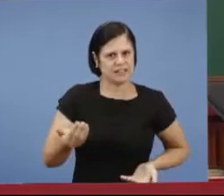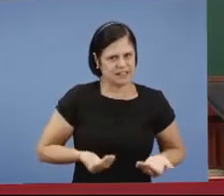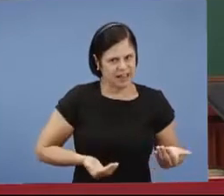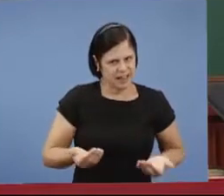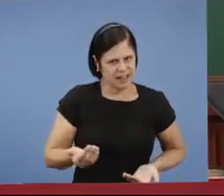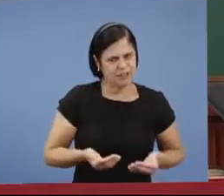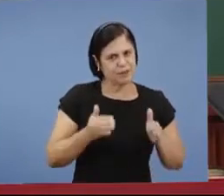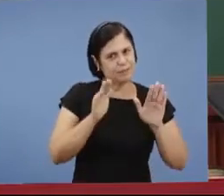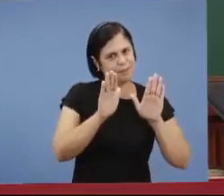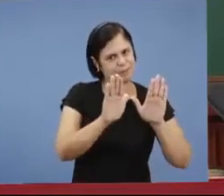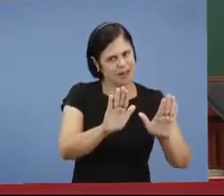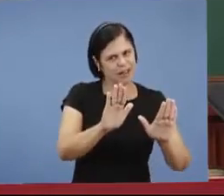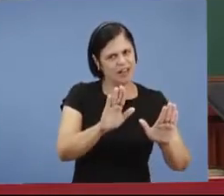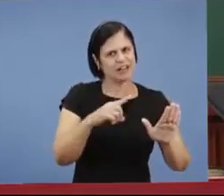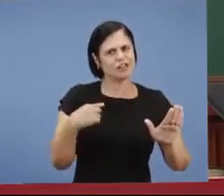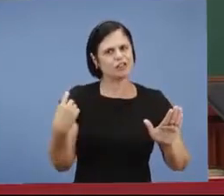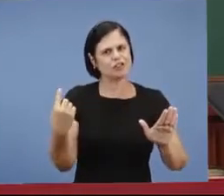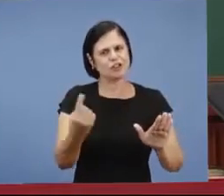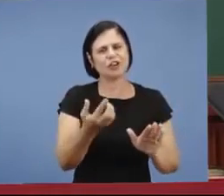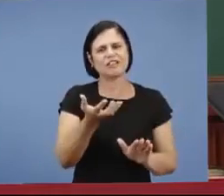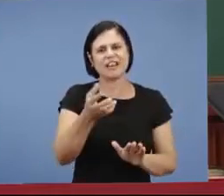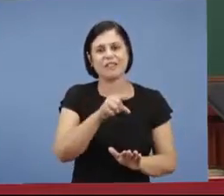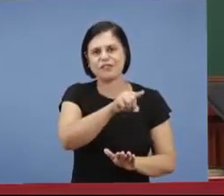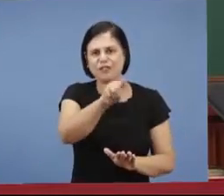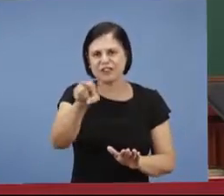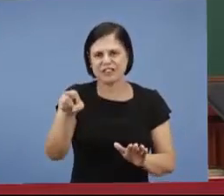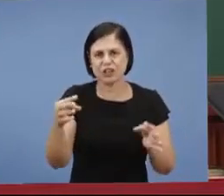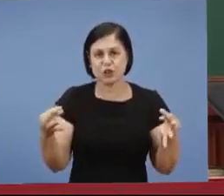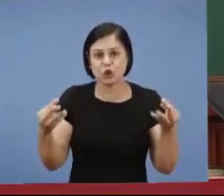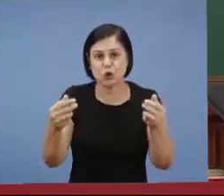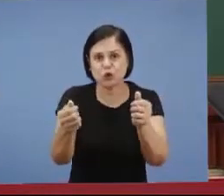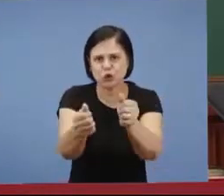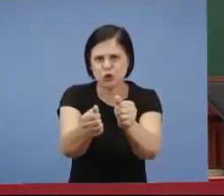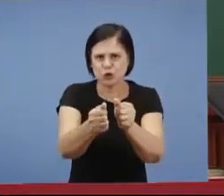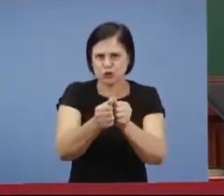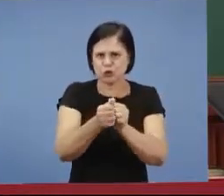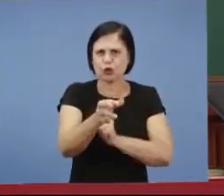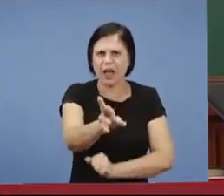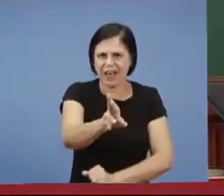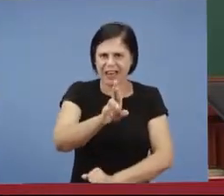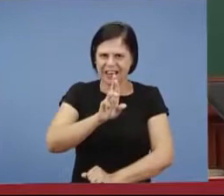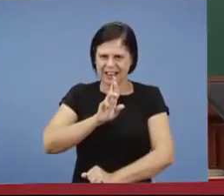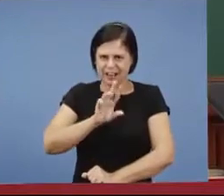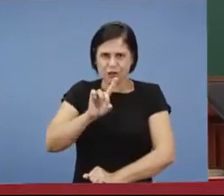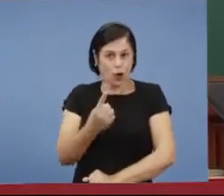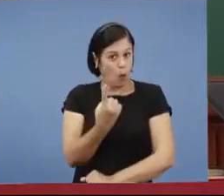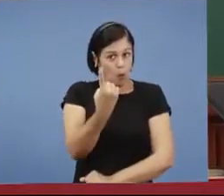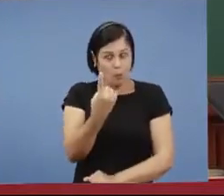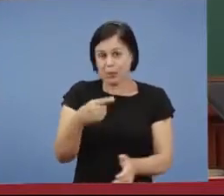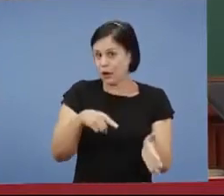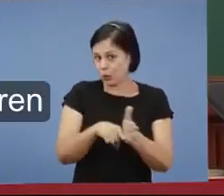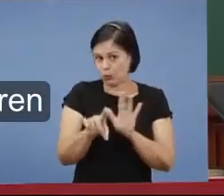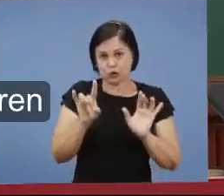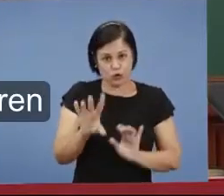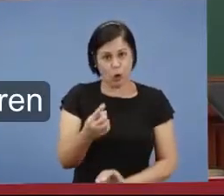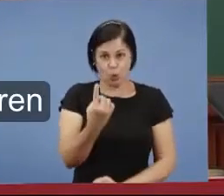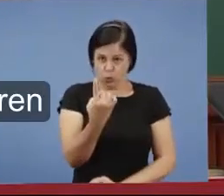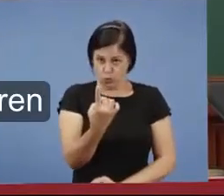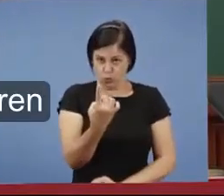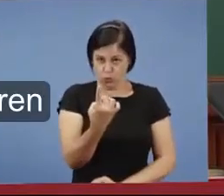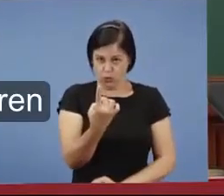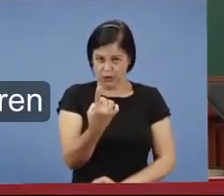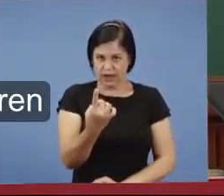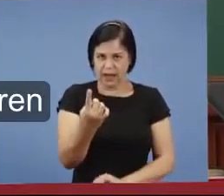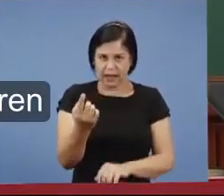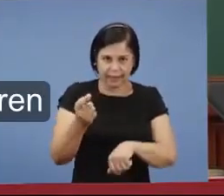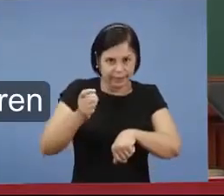nós iremos contar com a participação de toda a igreja, porque vamos ficar somente com esta pergunta que nós vamos passar e dar um